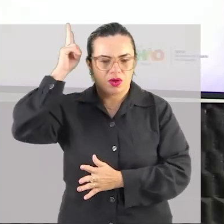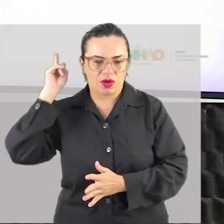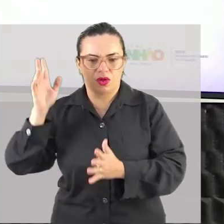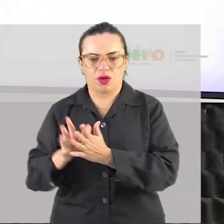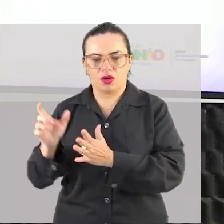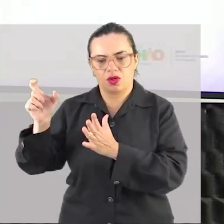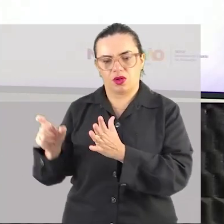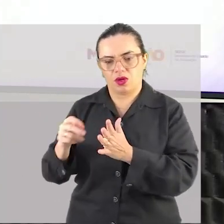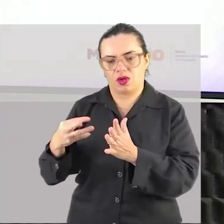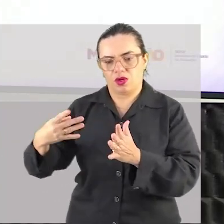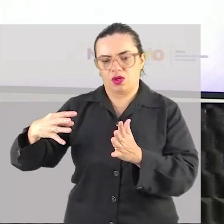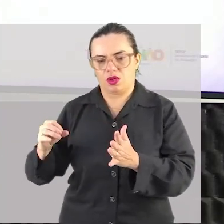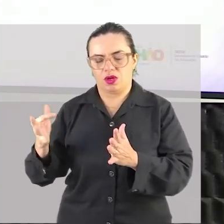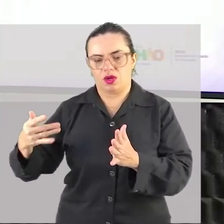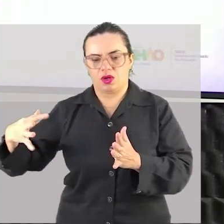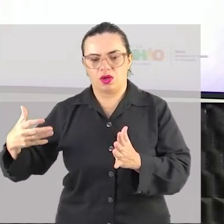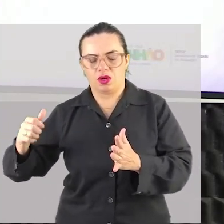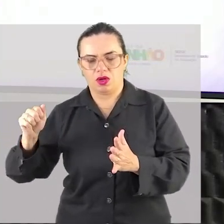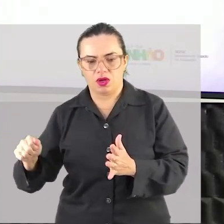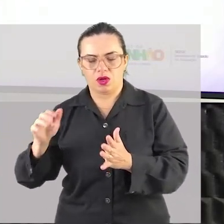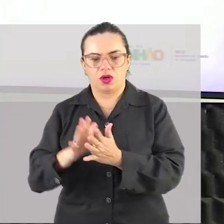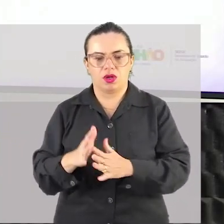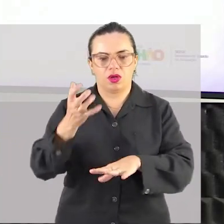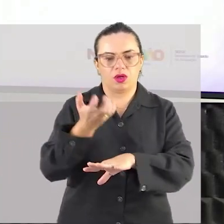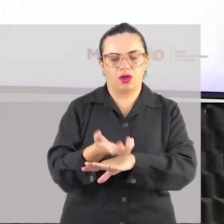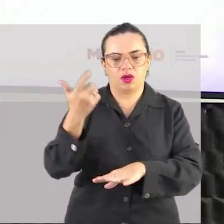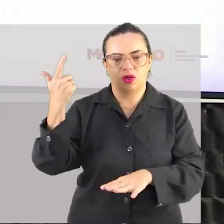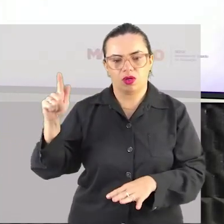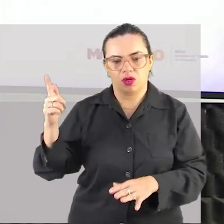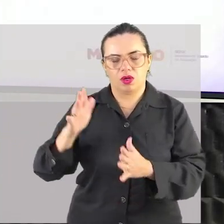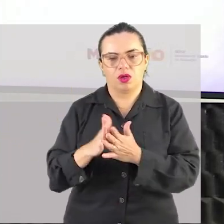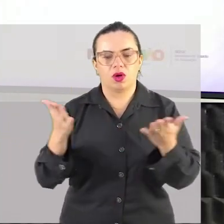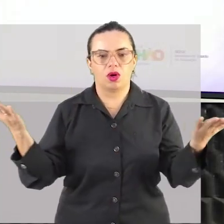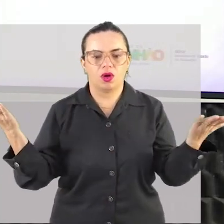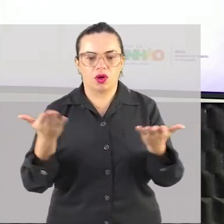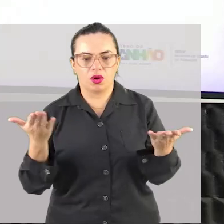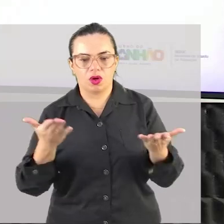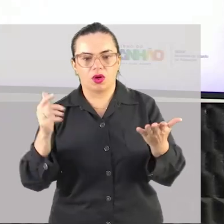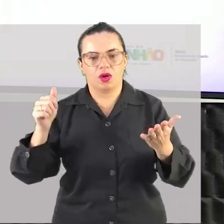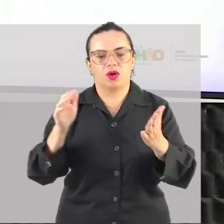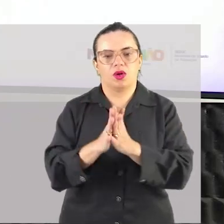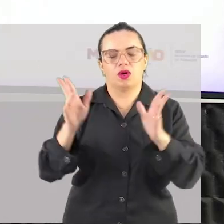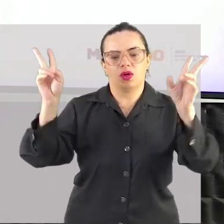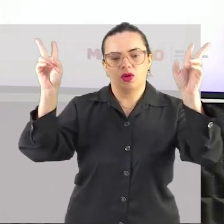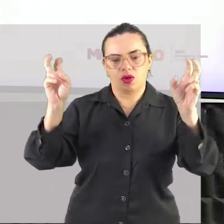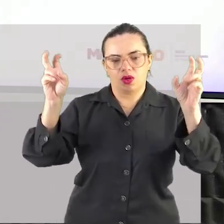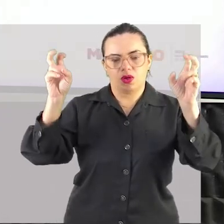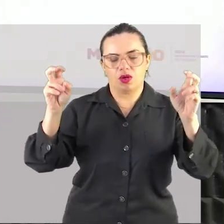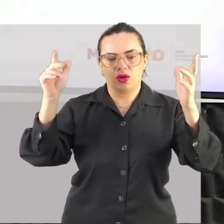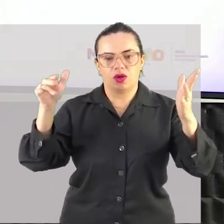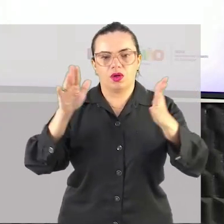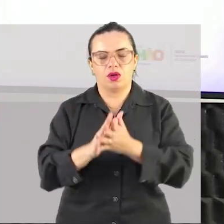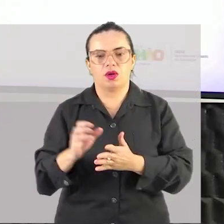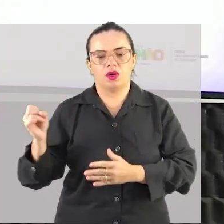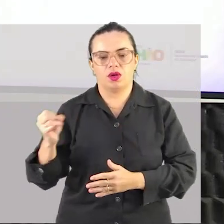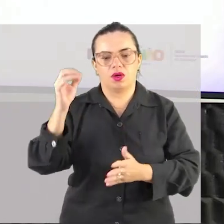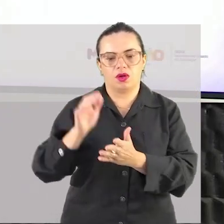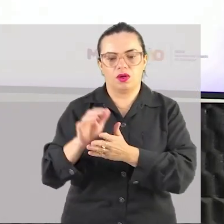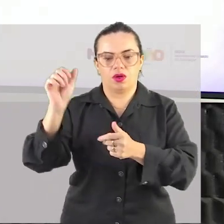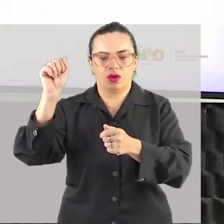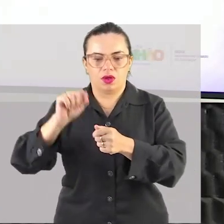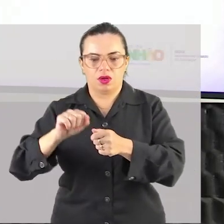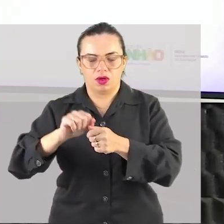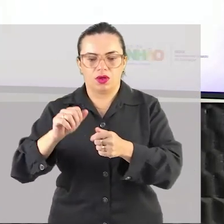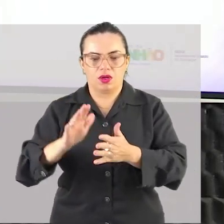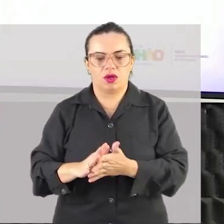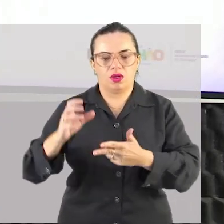Saulo Formiga, eu sou professor de Geografia e Atualidades, e aqui a gente vai tocar em alguns tópicos importantes para você que vai fazer o Enem e o